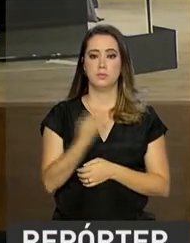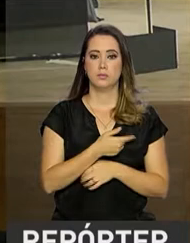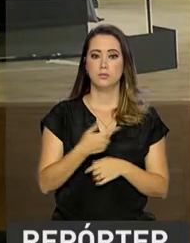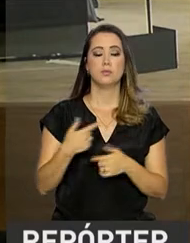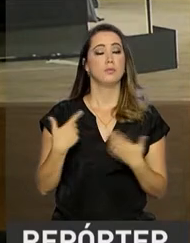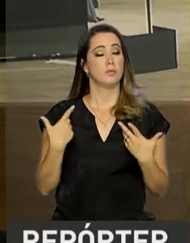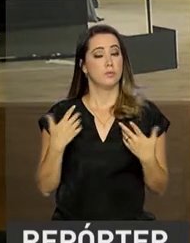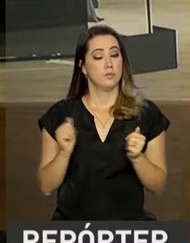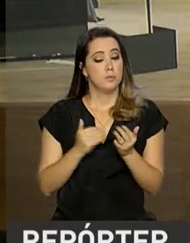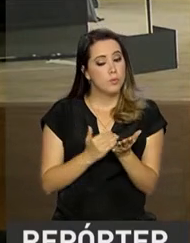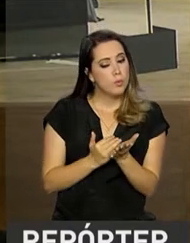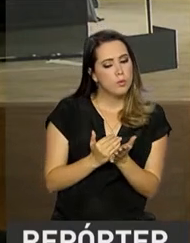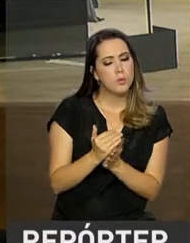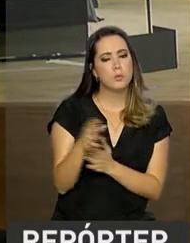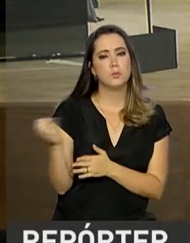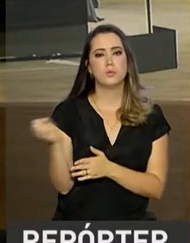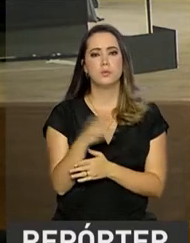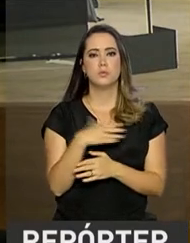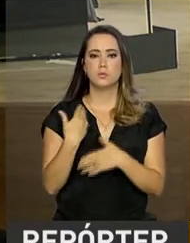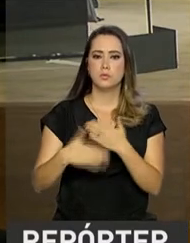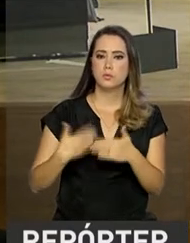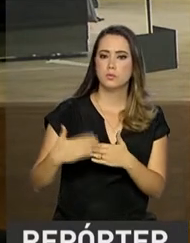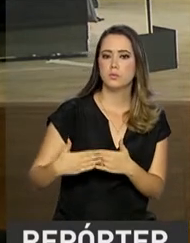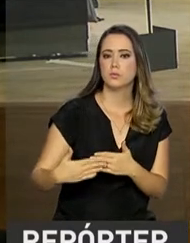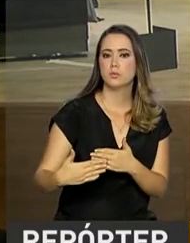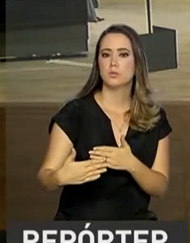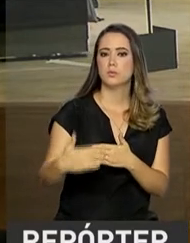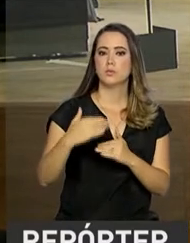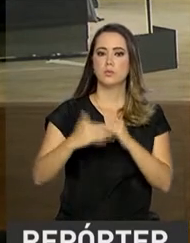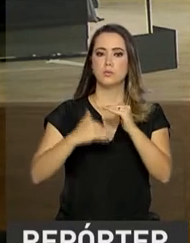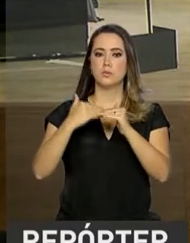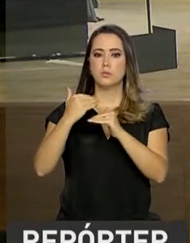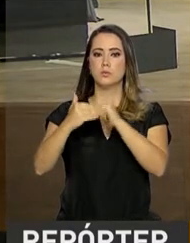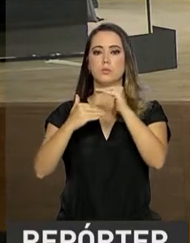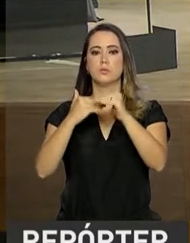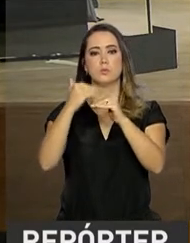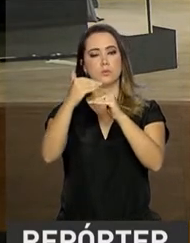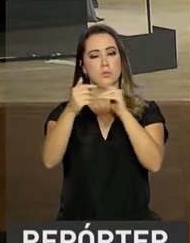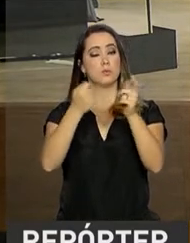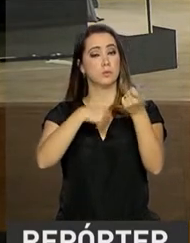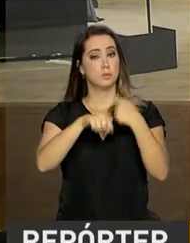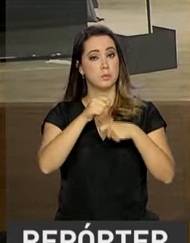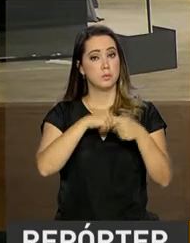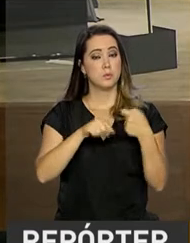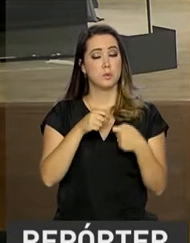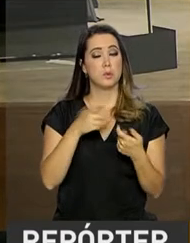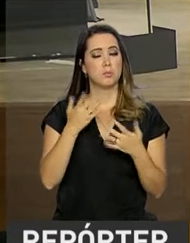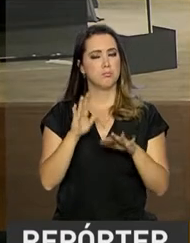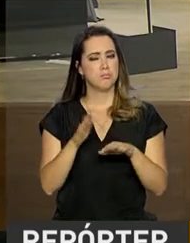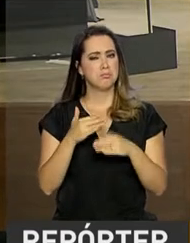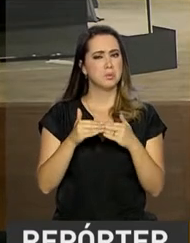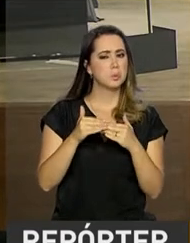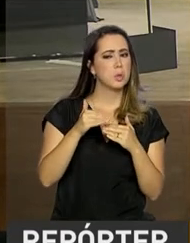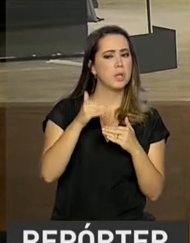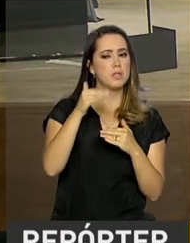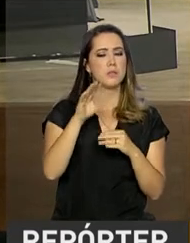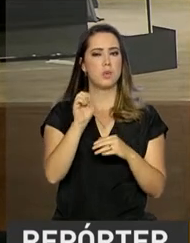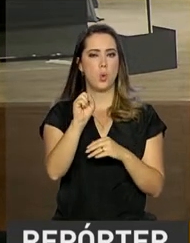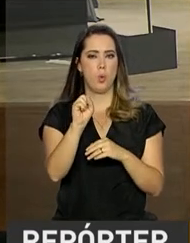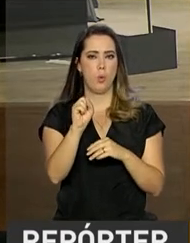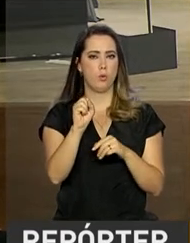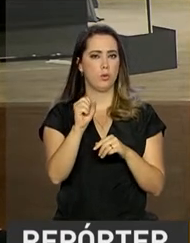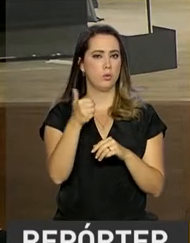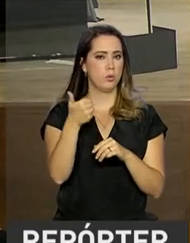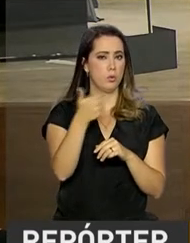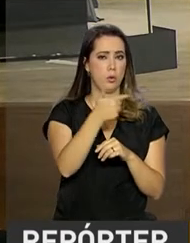de um novo e longo ciclo de crescimento da economia brasileira um circo que deve durar algo entre 8 e 12